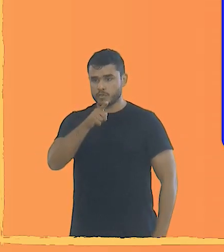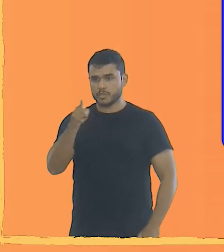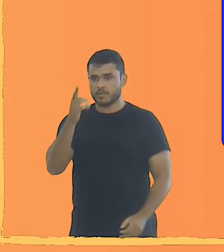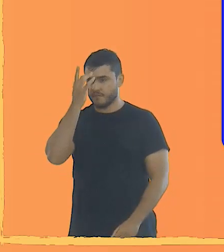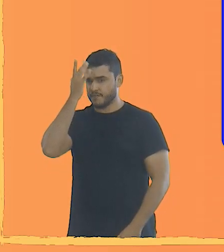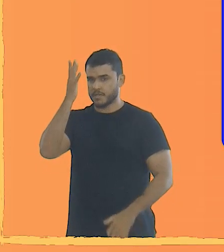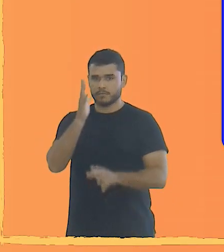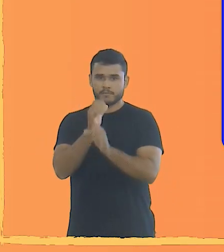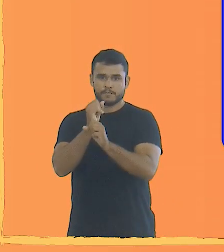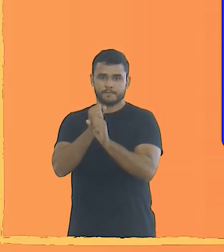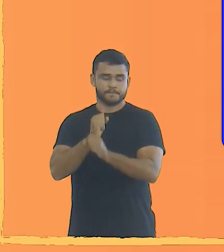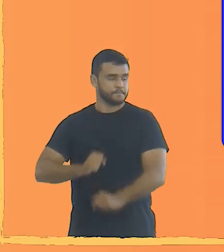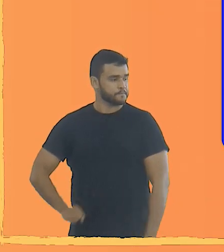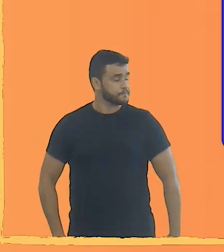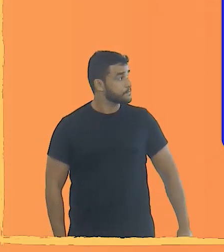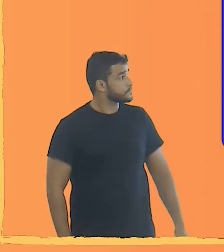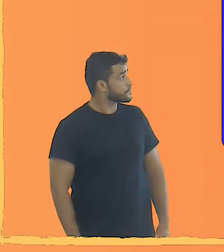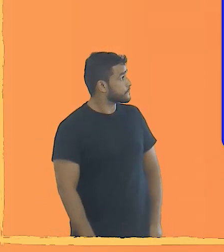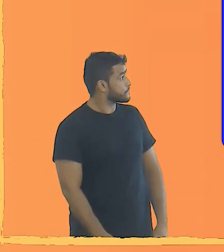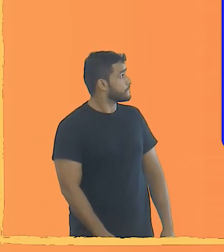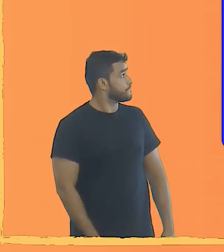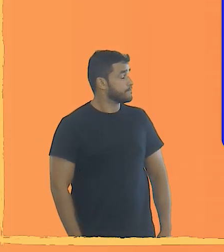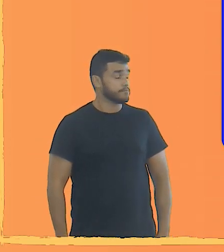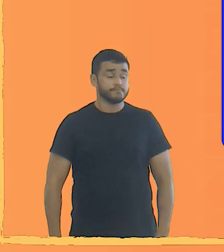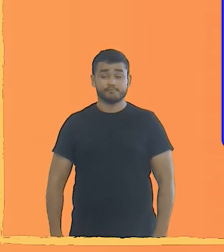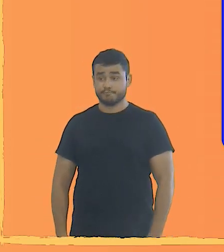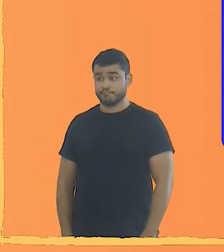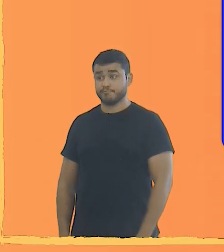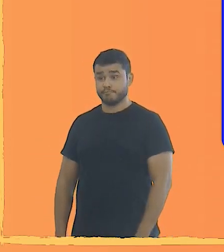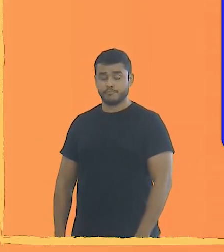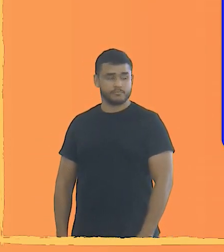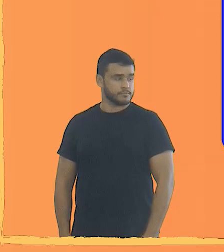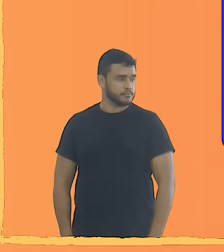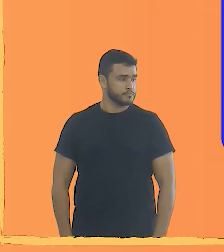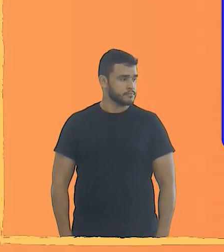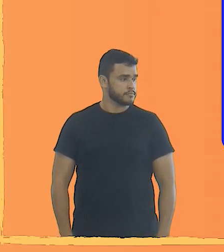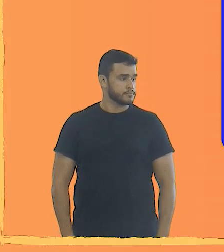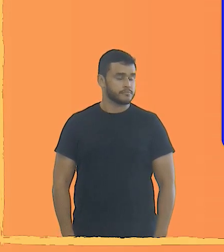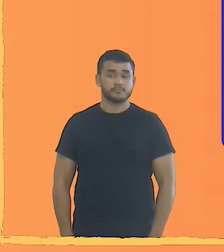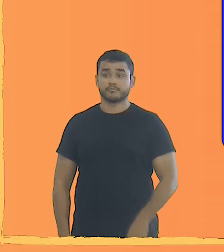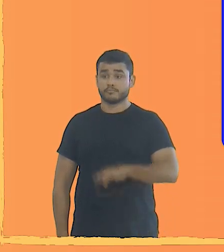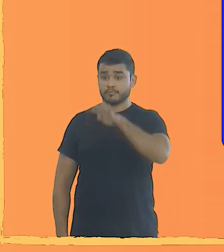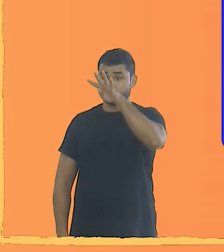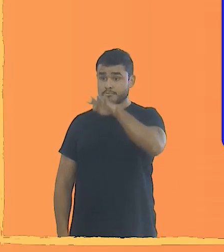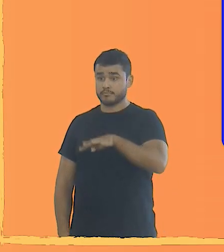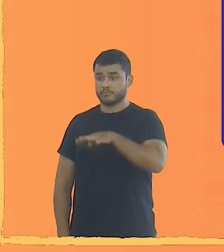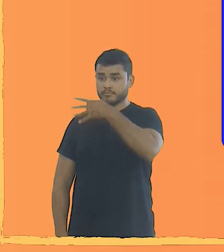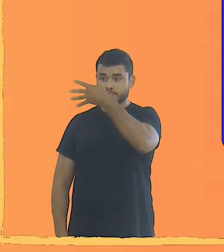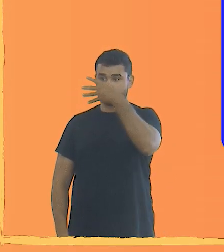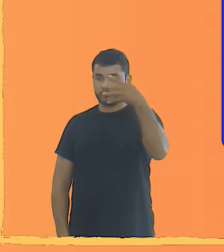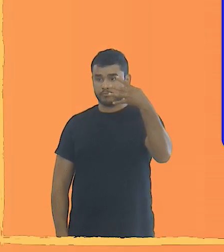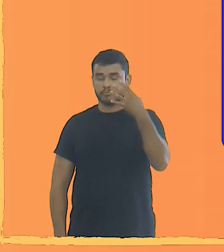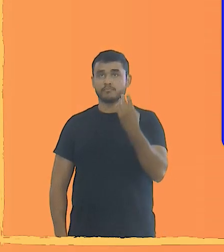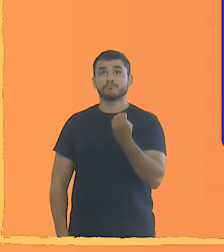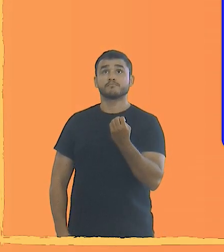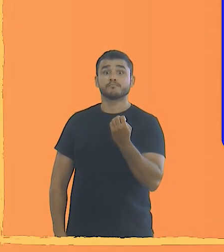prato quente e de sobremesa. Pergunta da questão. Pergunta da questão é... Deixa eu só voltar aqui, gente,